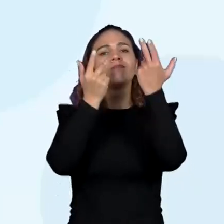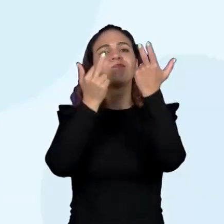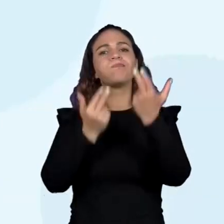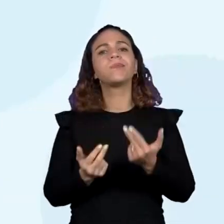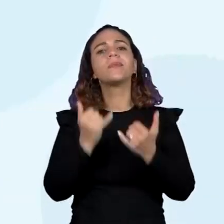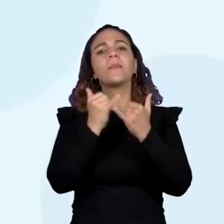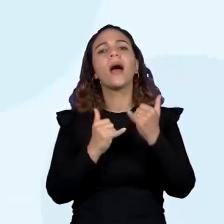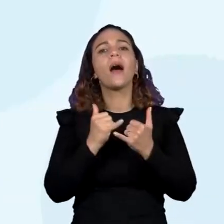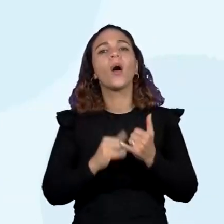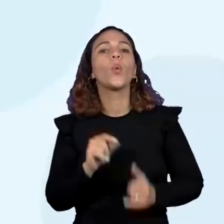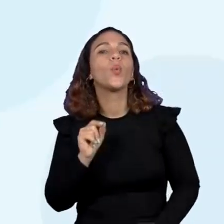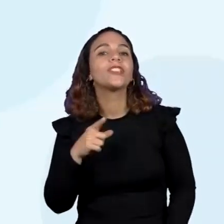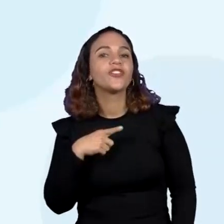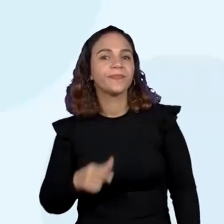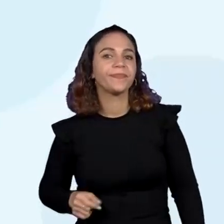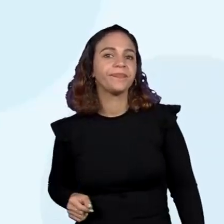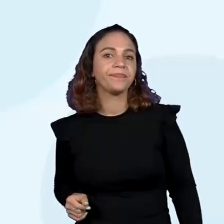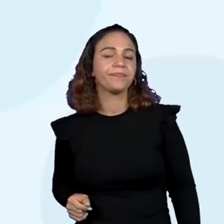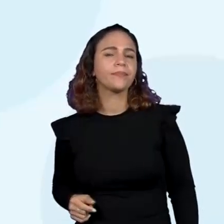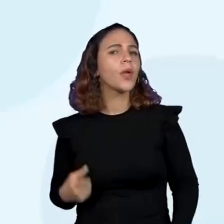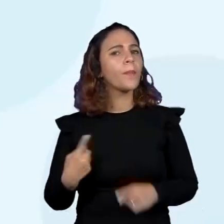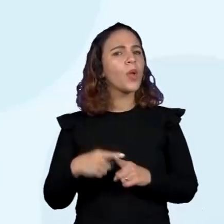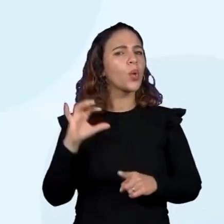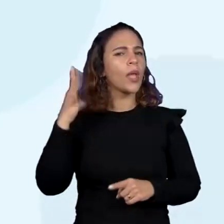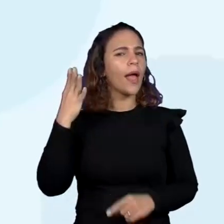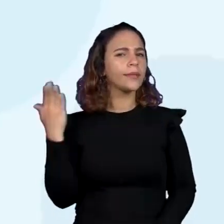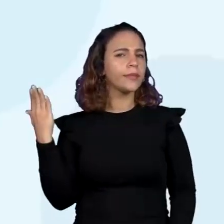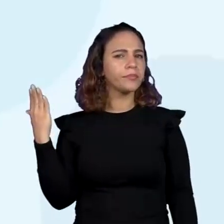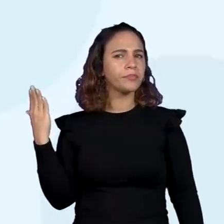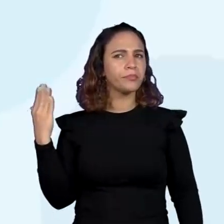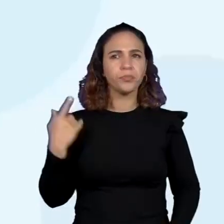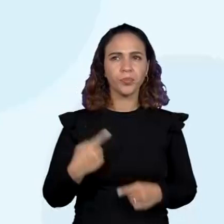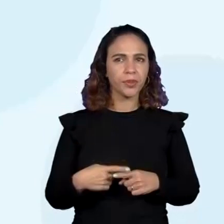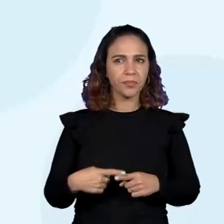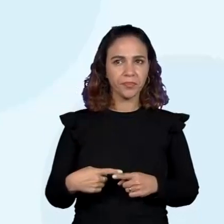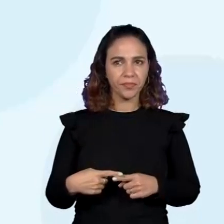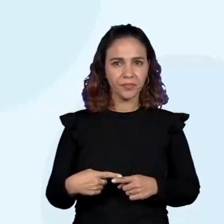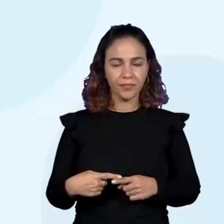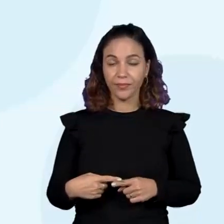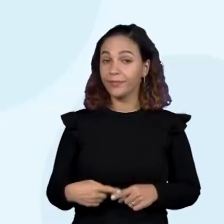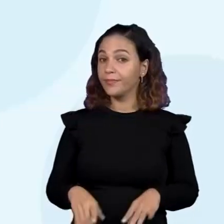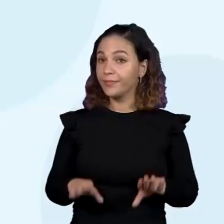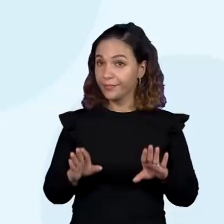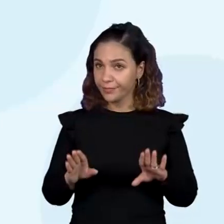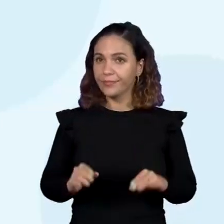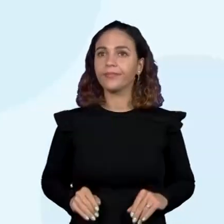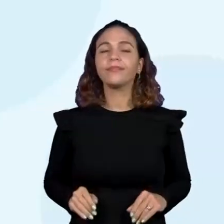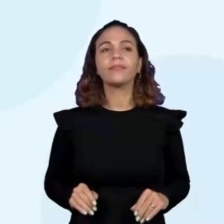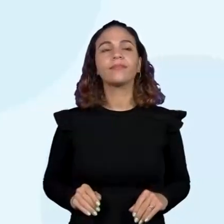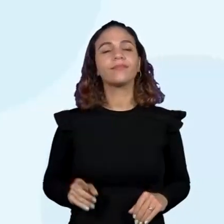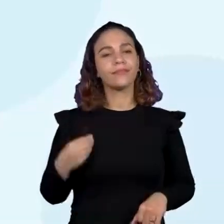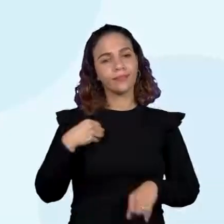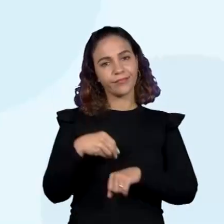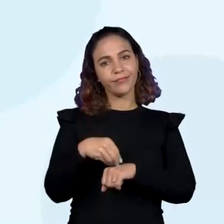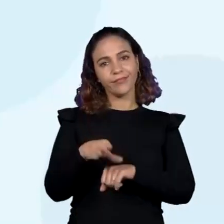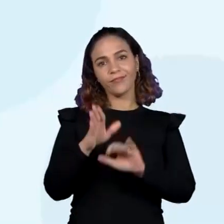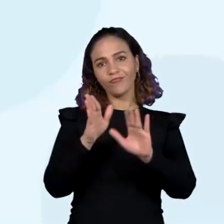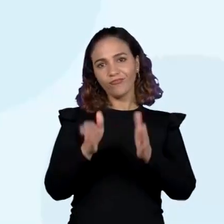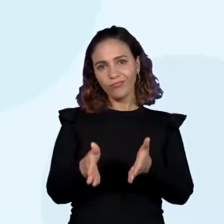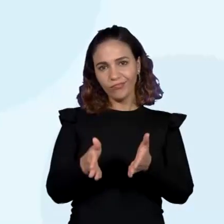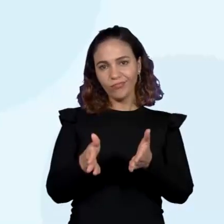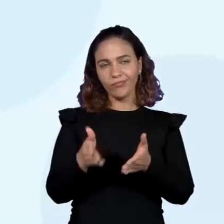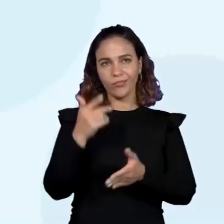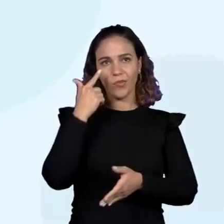comum? Por que isso ocorreu? Por que será que isso aconteceu? Gente, a dica já está aqui, ó.